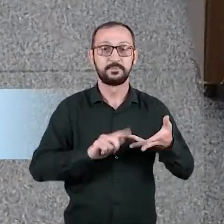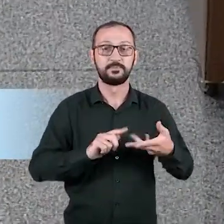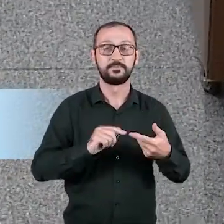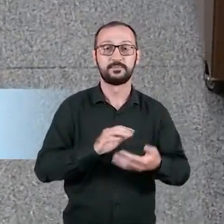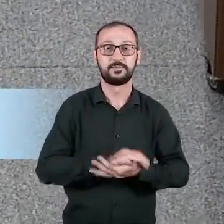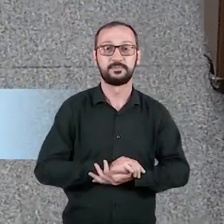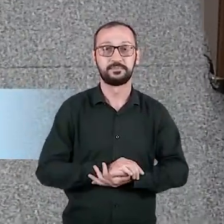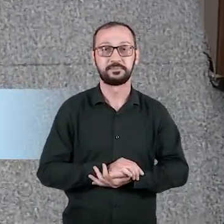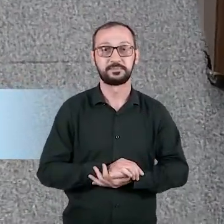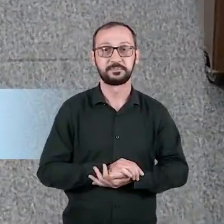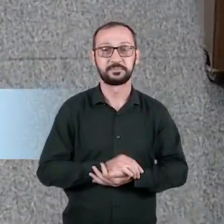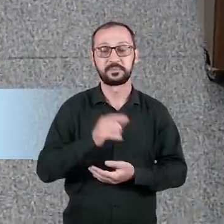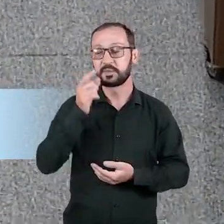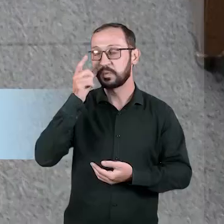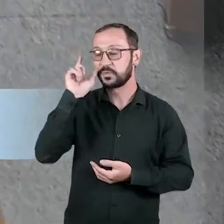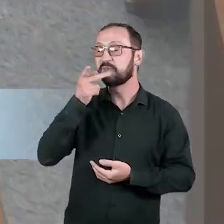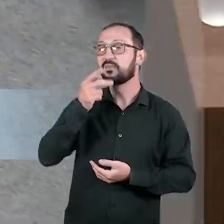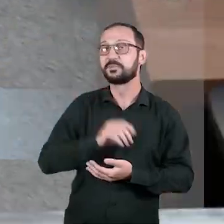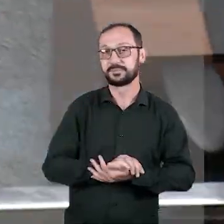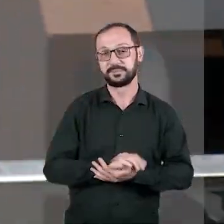lá. Ontem mesmo ela falou para mim.